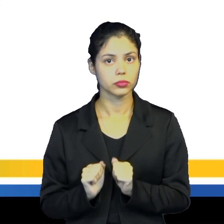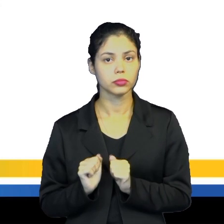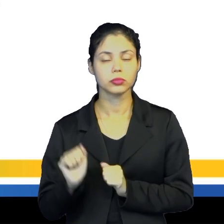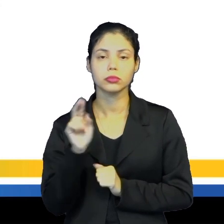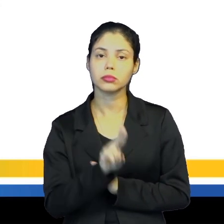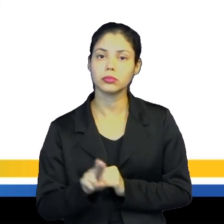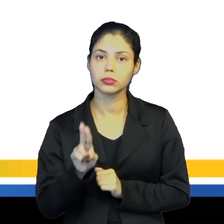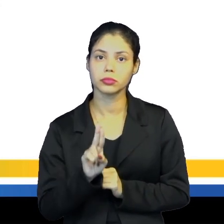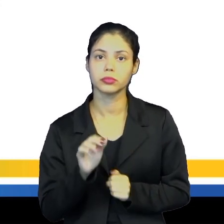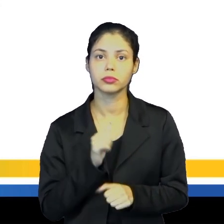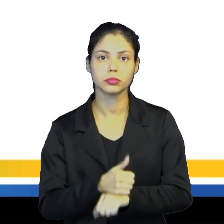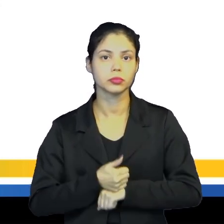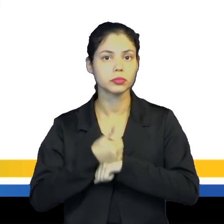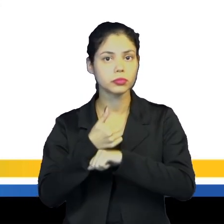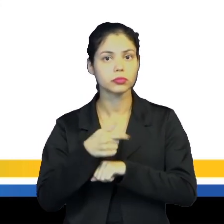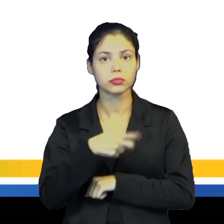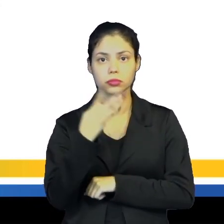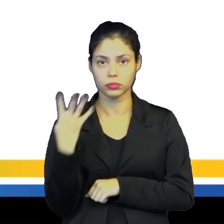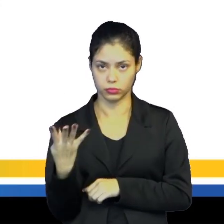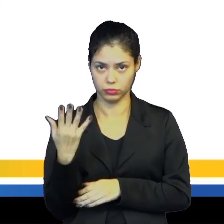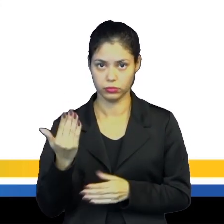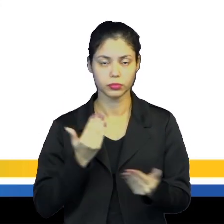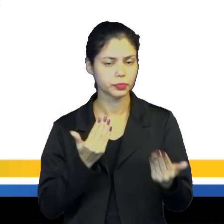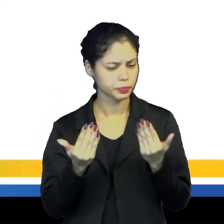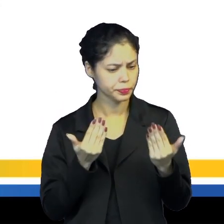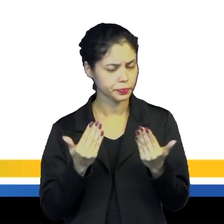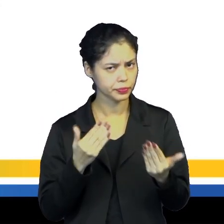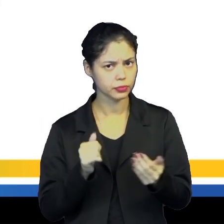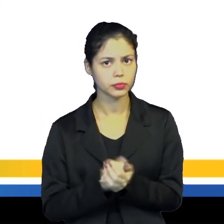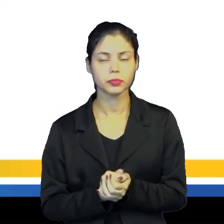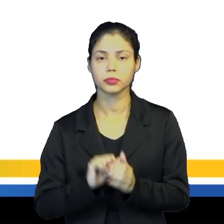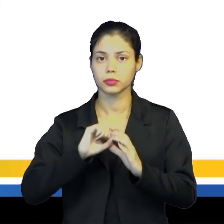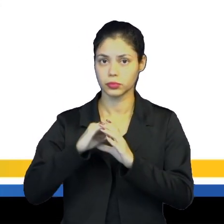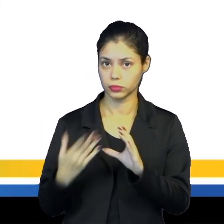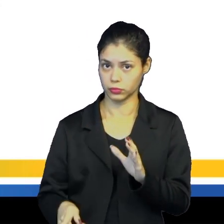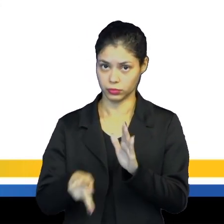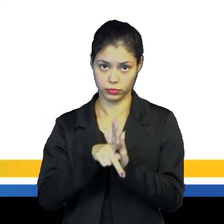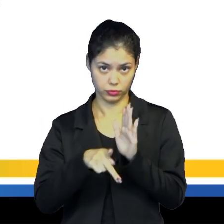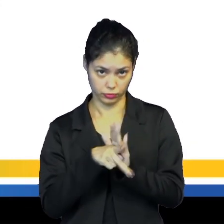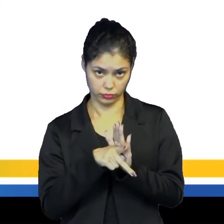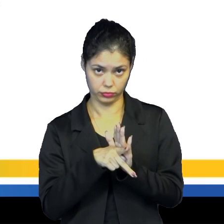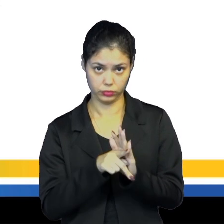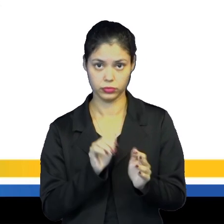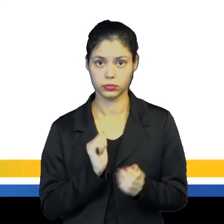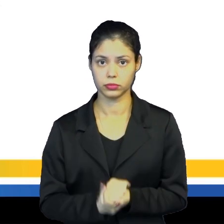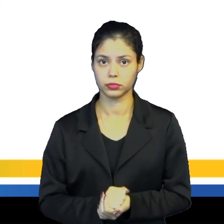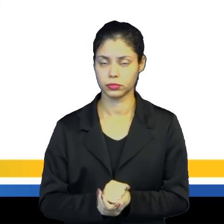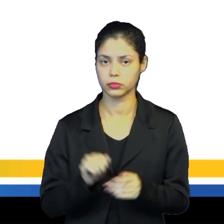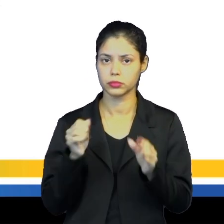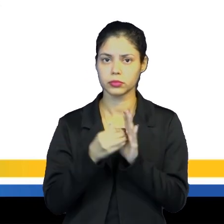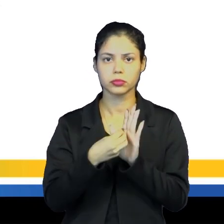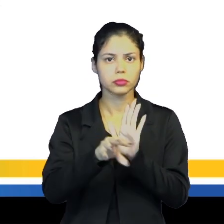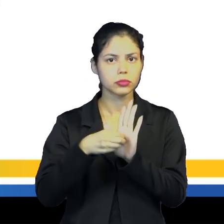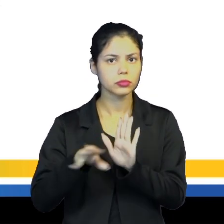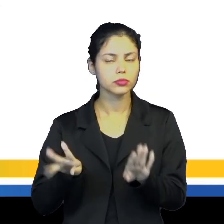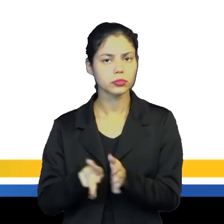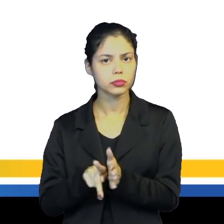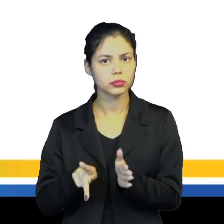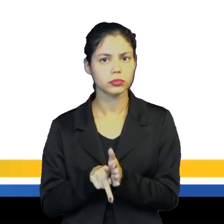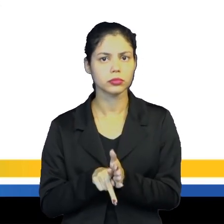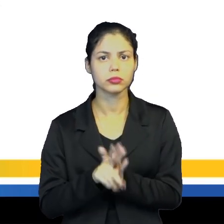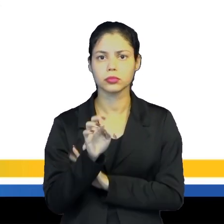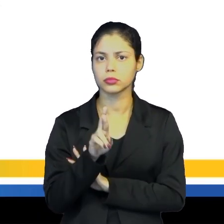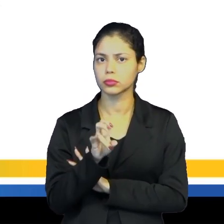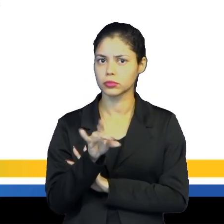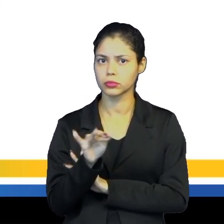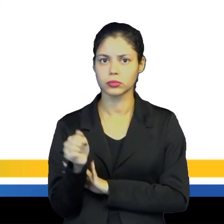tipo qualitativo, relacionados a características e atribuições,